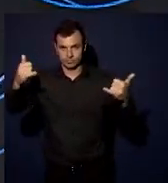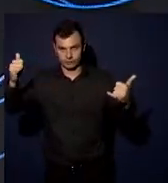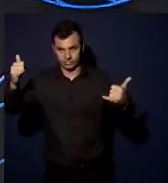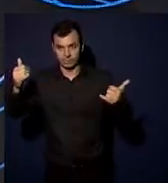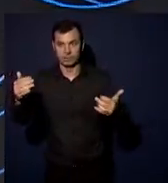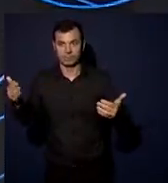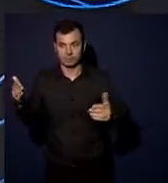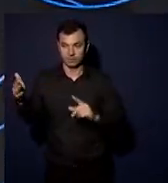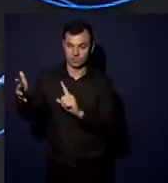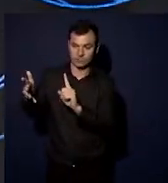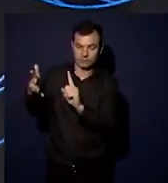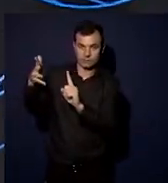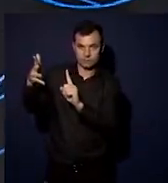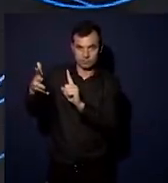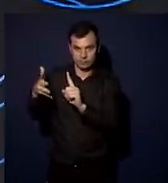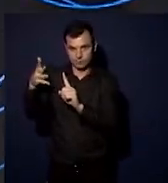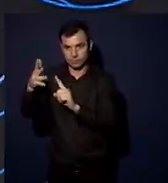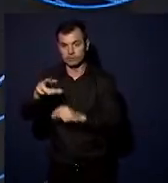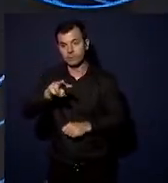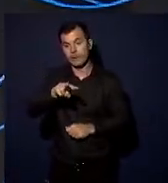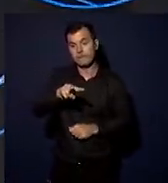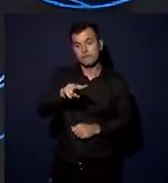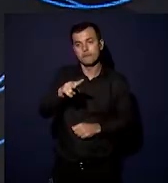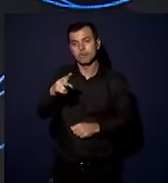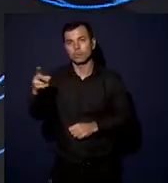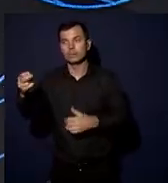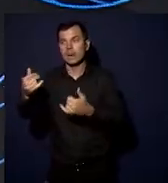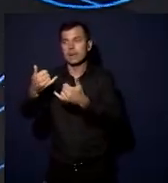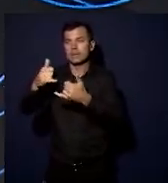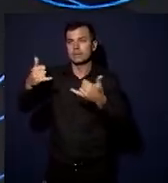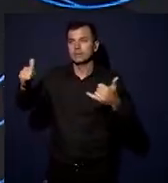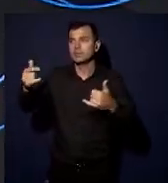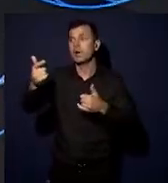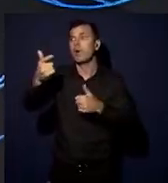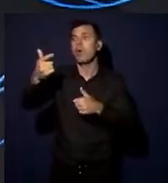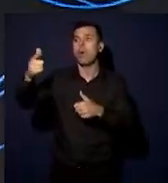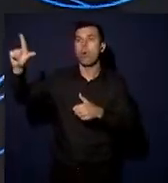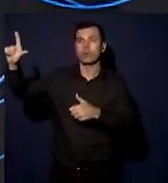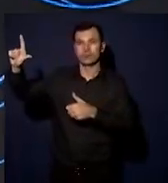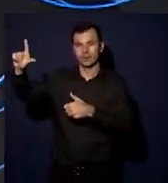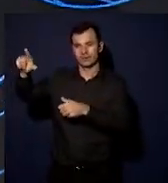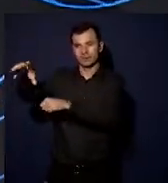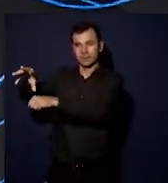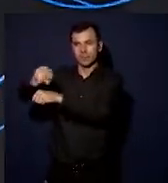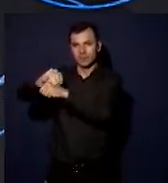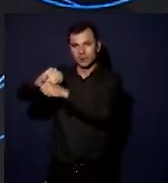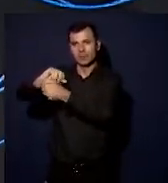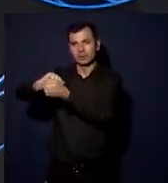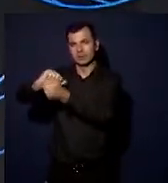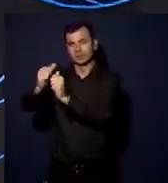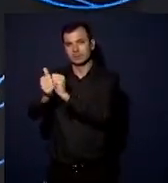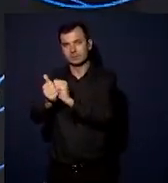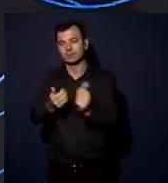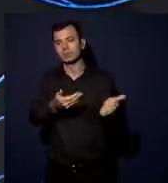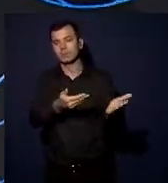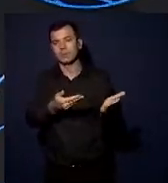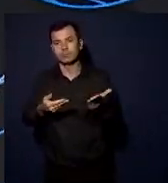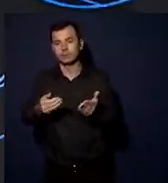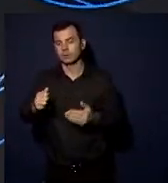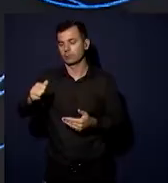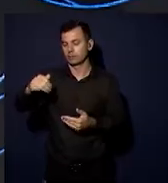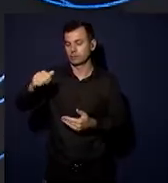é transição energética fontes alternativas e crescimento e para compor esse painel convido Marcos Lutz